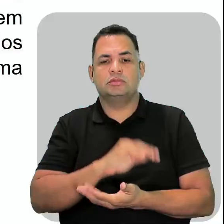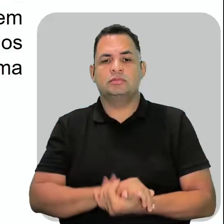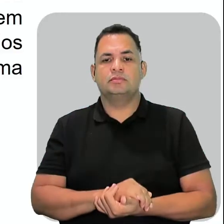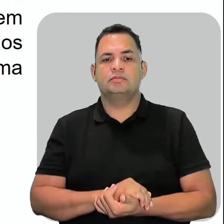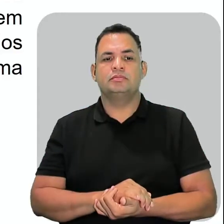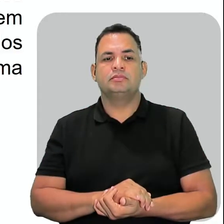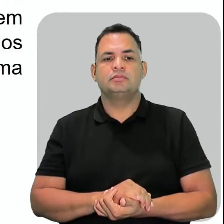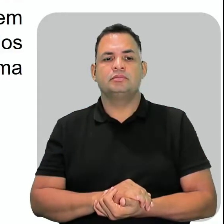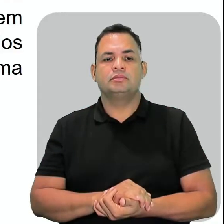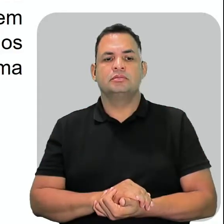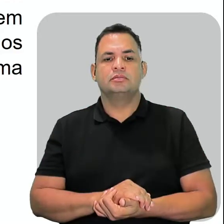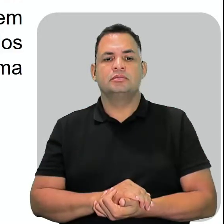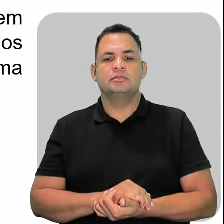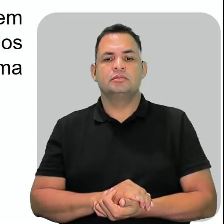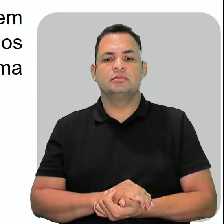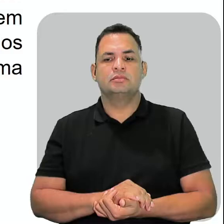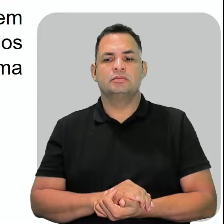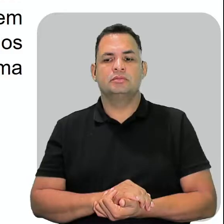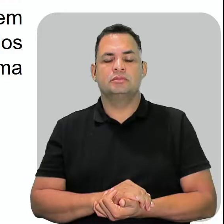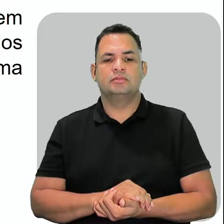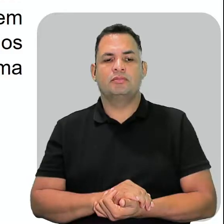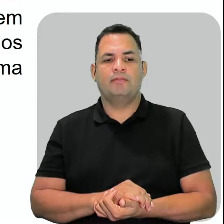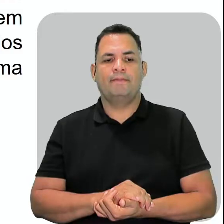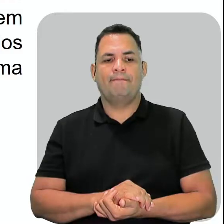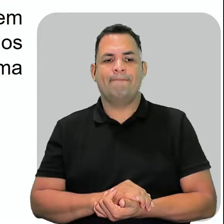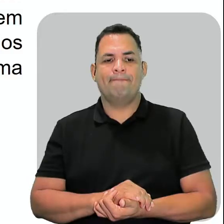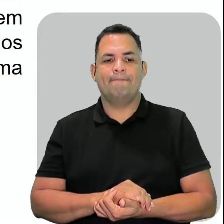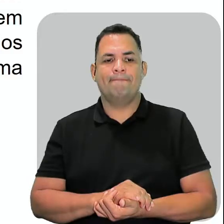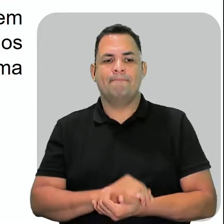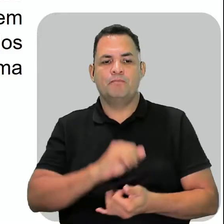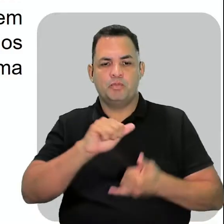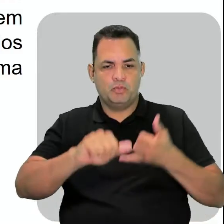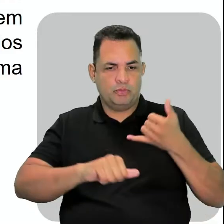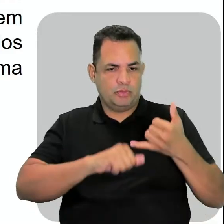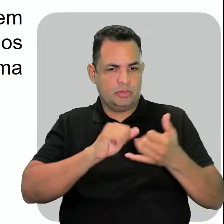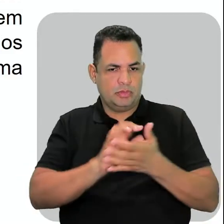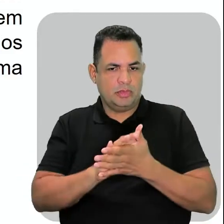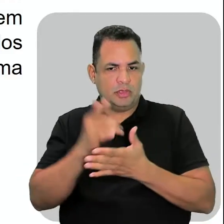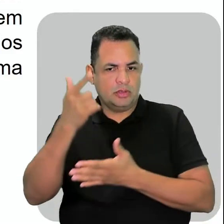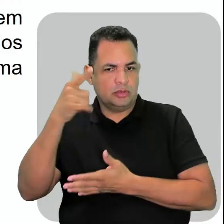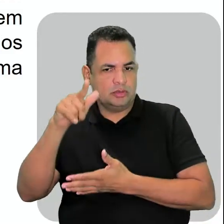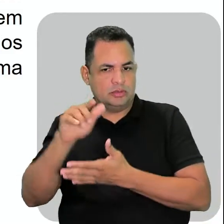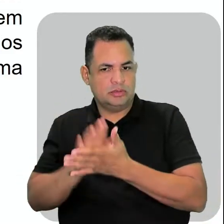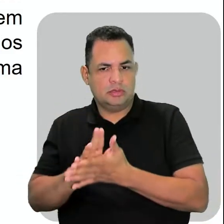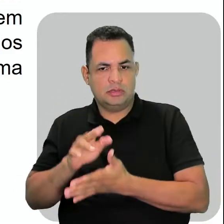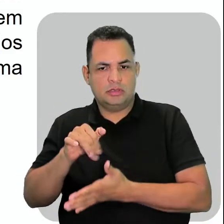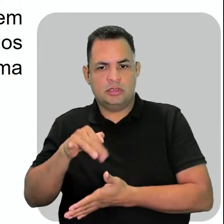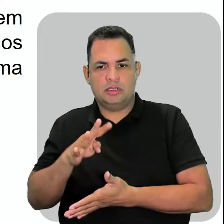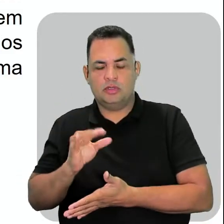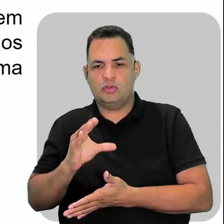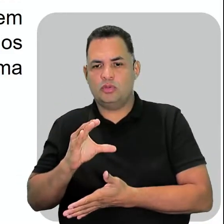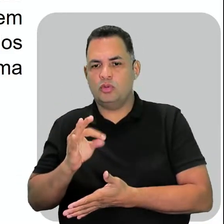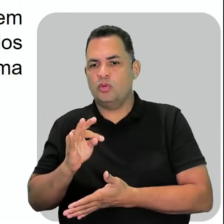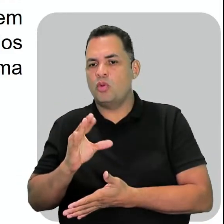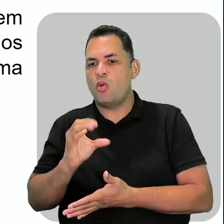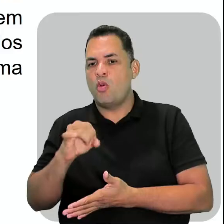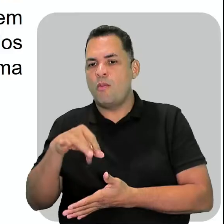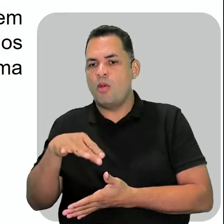vamos continuar lá na nossa aula. Bom, as reações de obtenção dos nitros